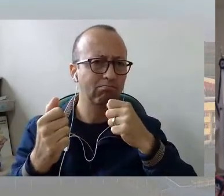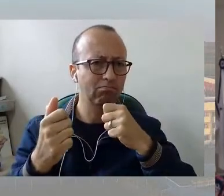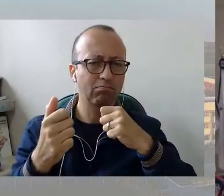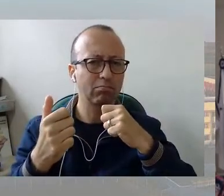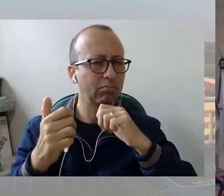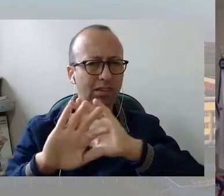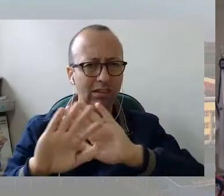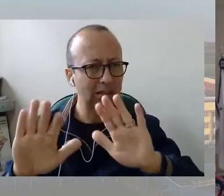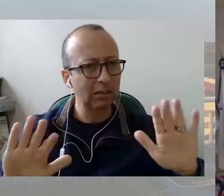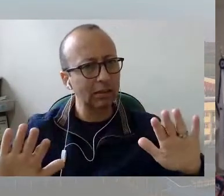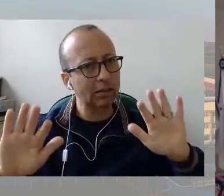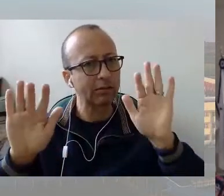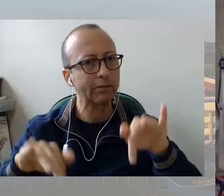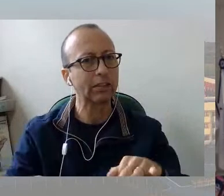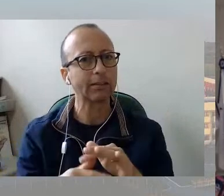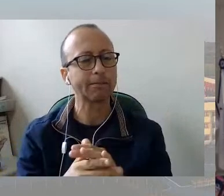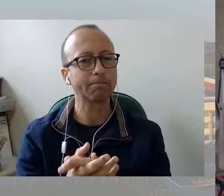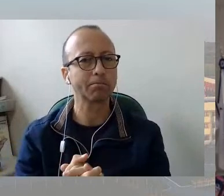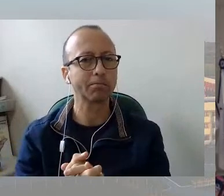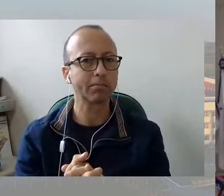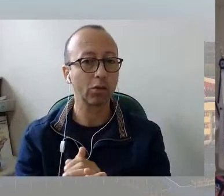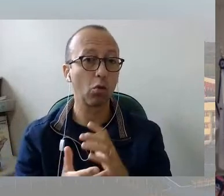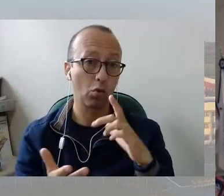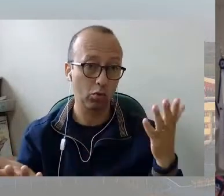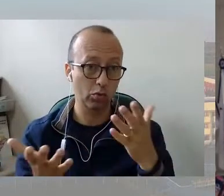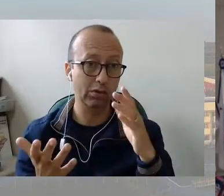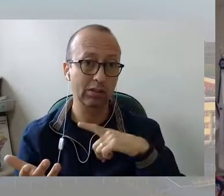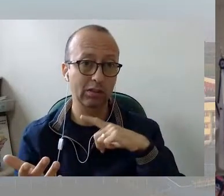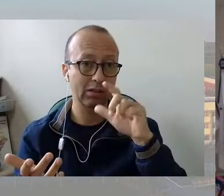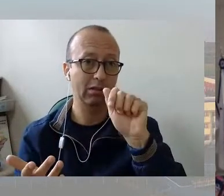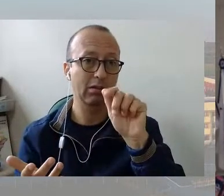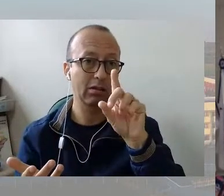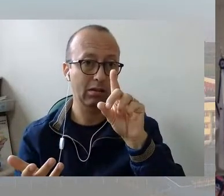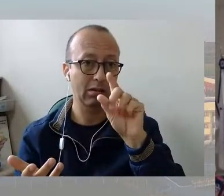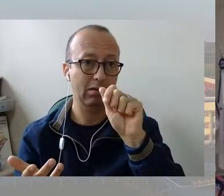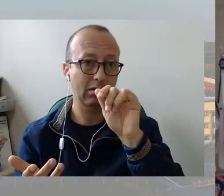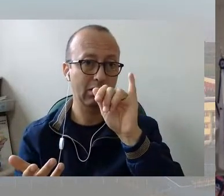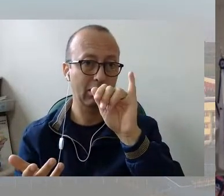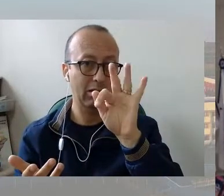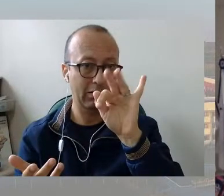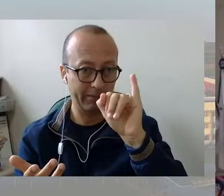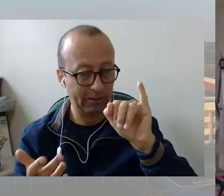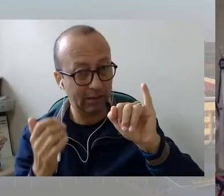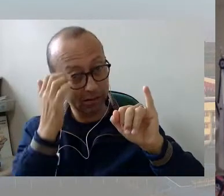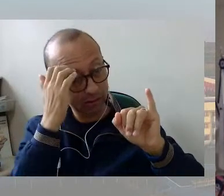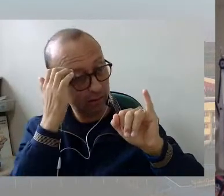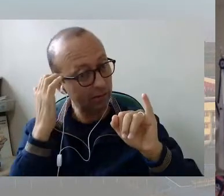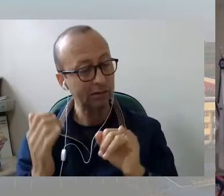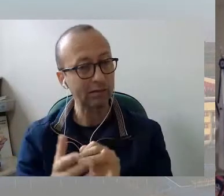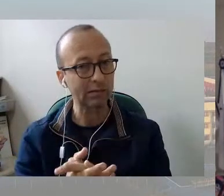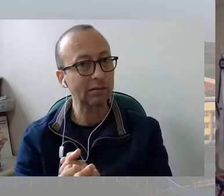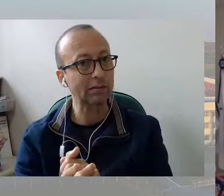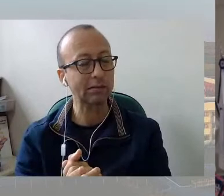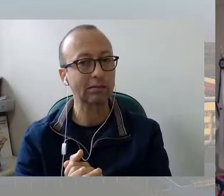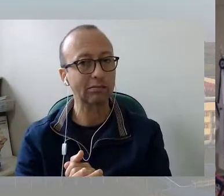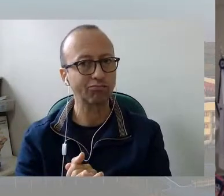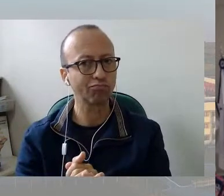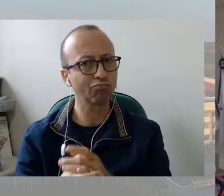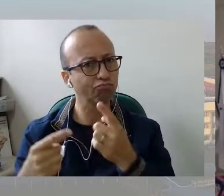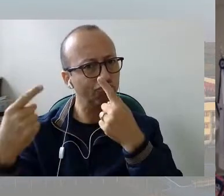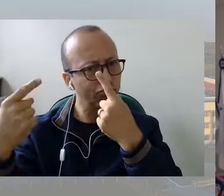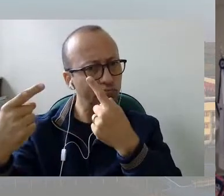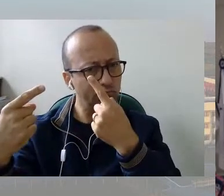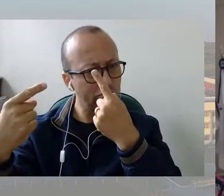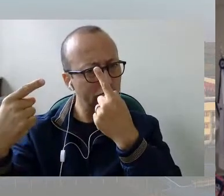sofrem racismo. E hoje temos a DAF para compartilhar com essas manifestações racistas. Pois há bem pouco tempo não tínhamos nada que